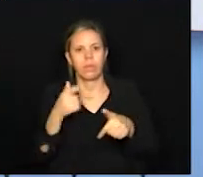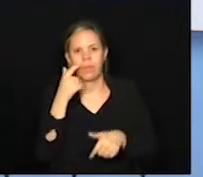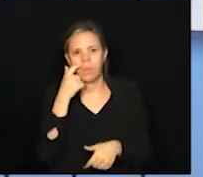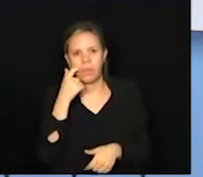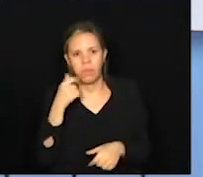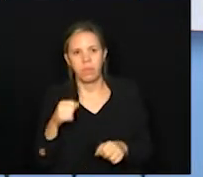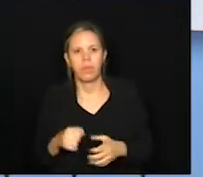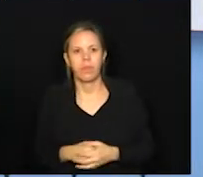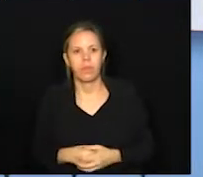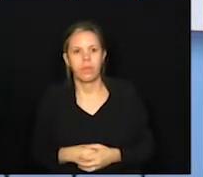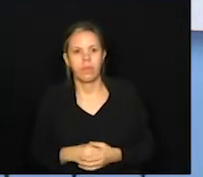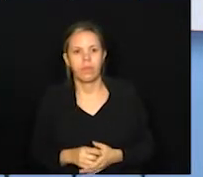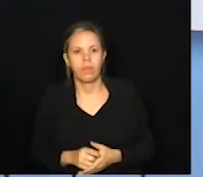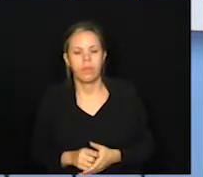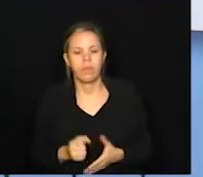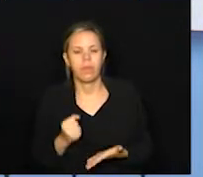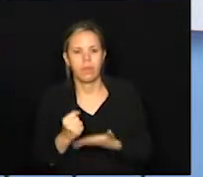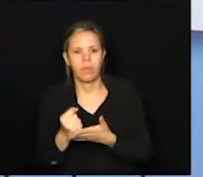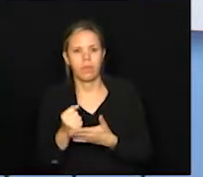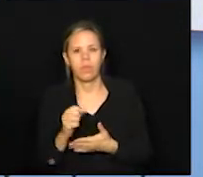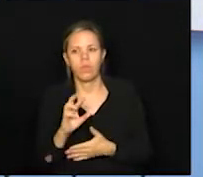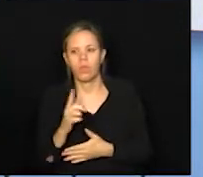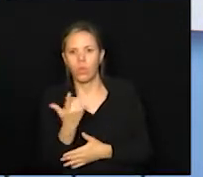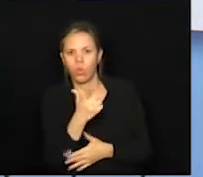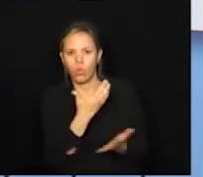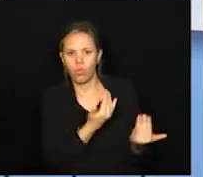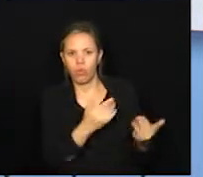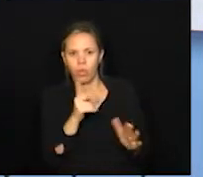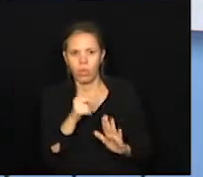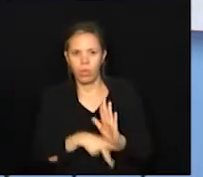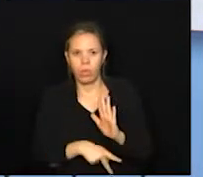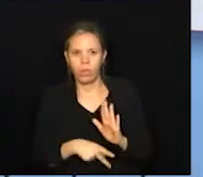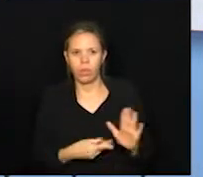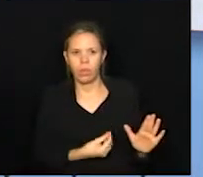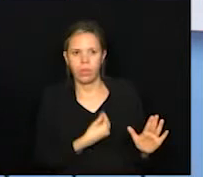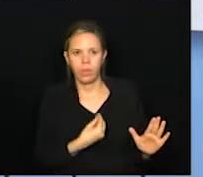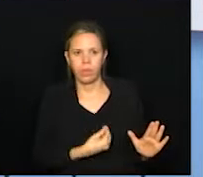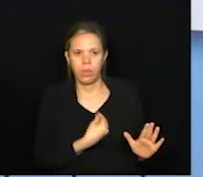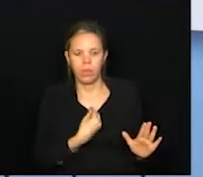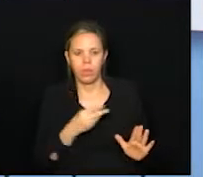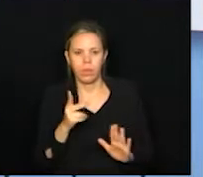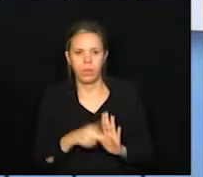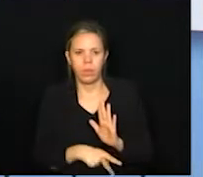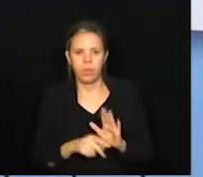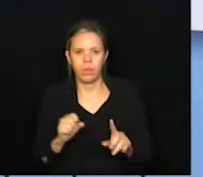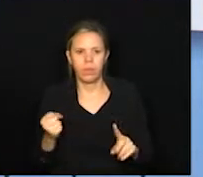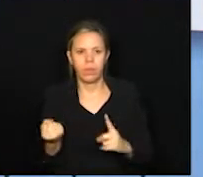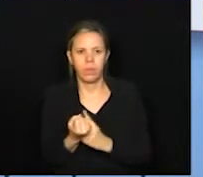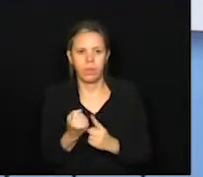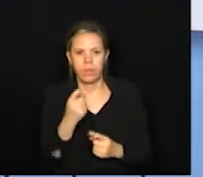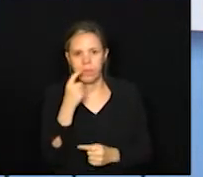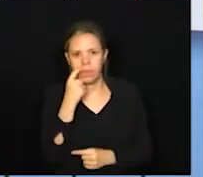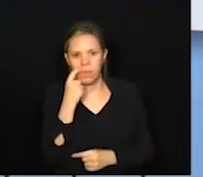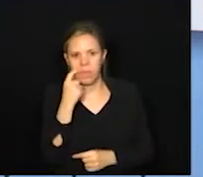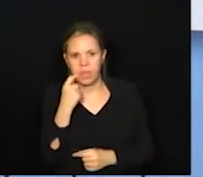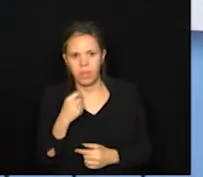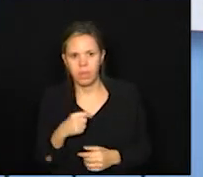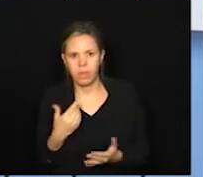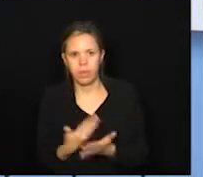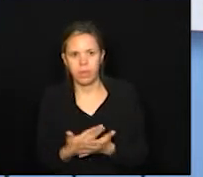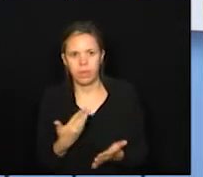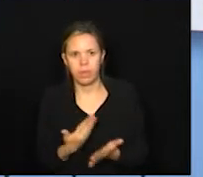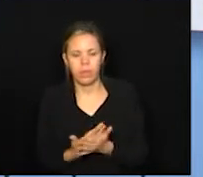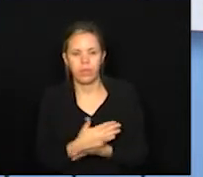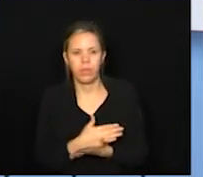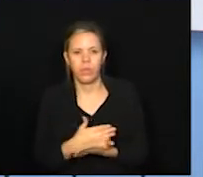vão receber a mentoria de outros jovens para projetos de vida, inclusive projetos sociais. Olha, as aulas